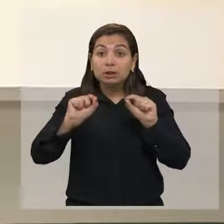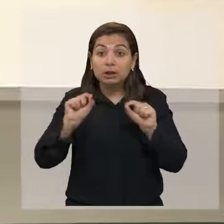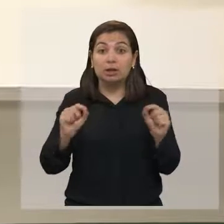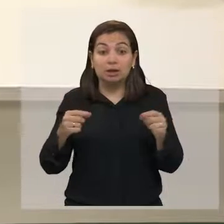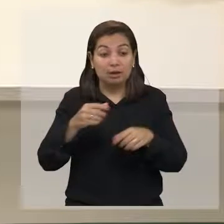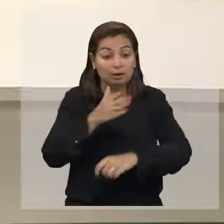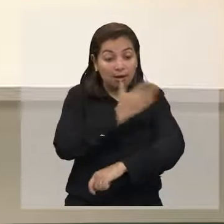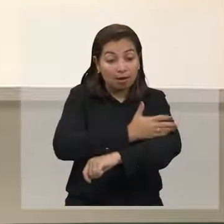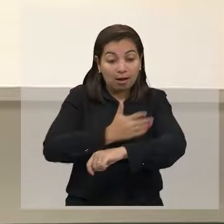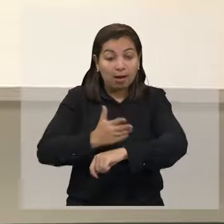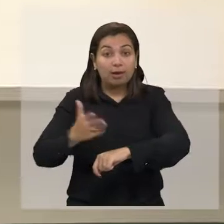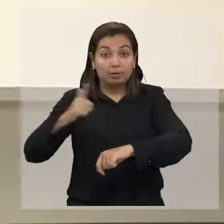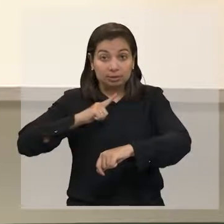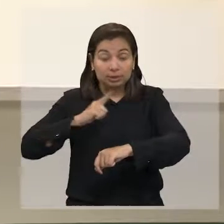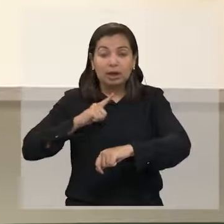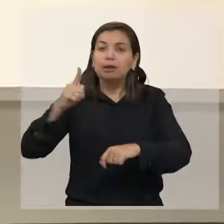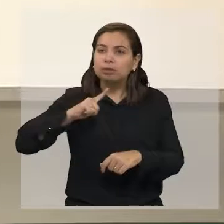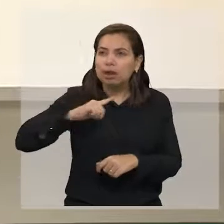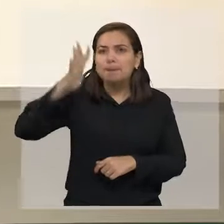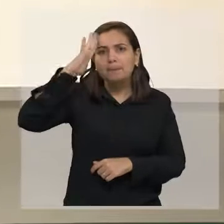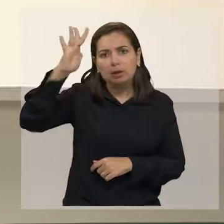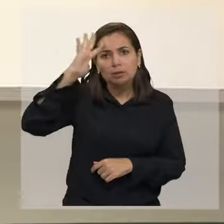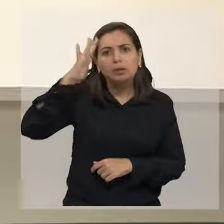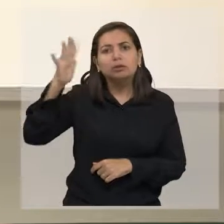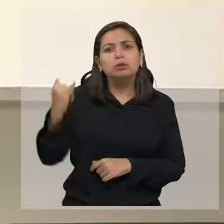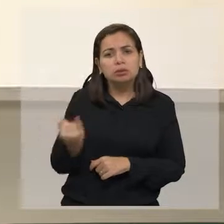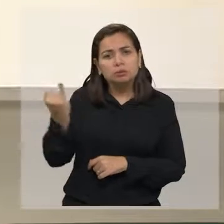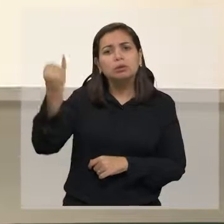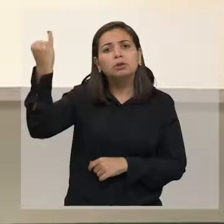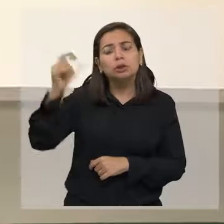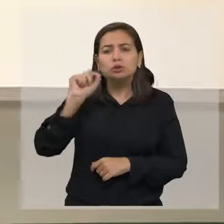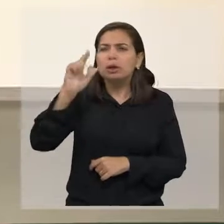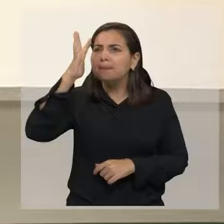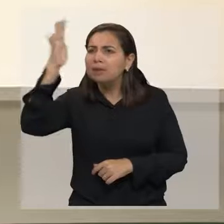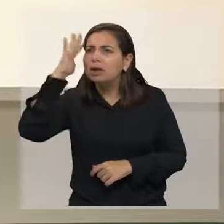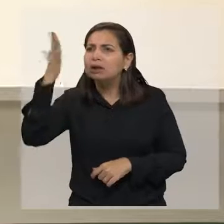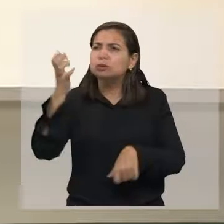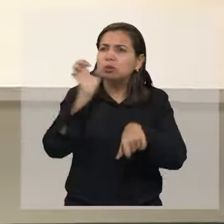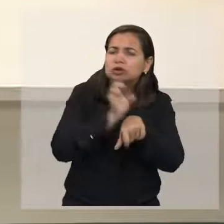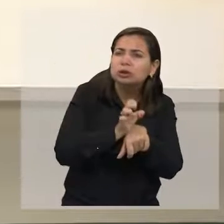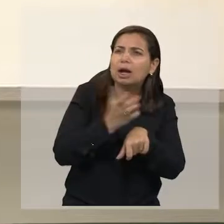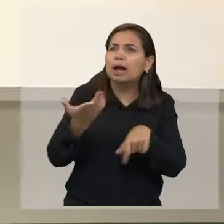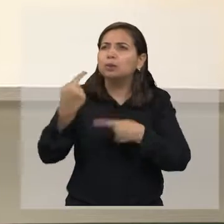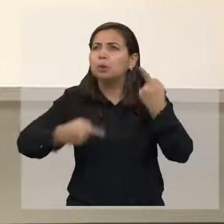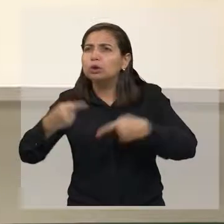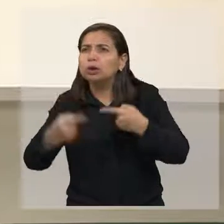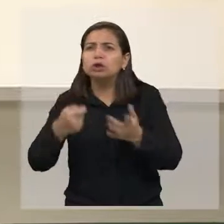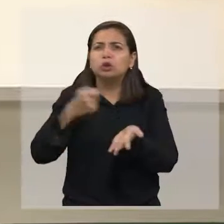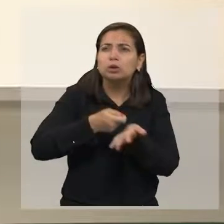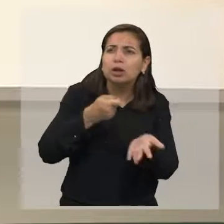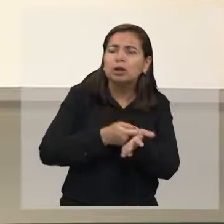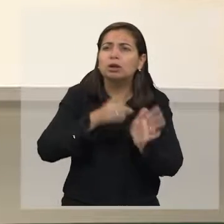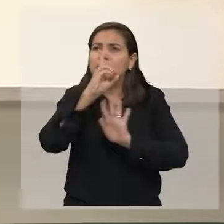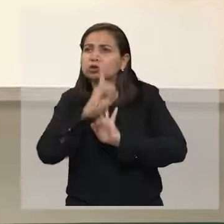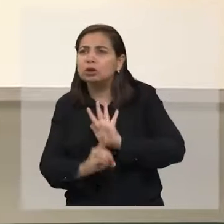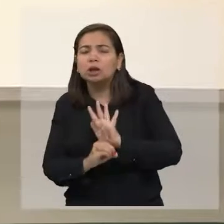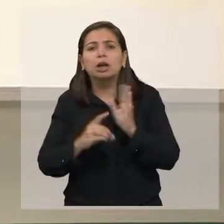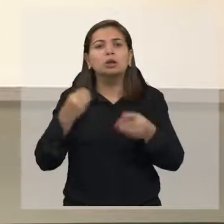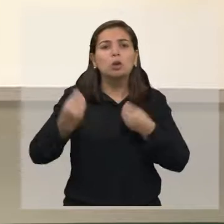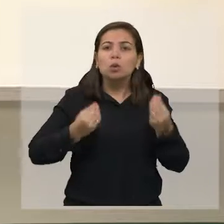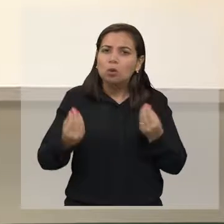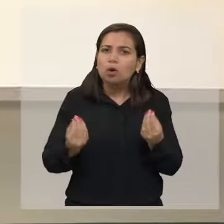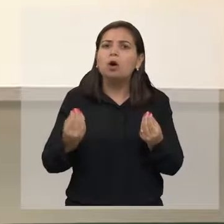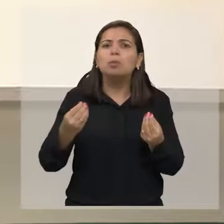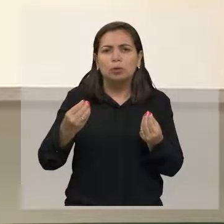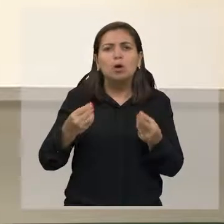nestes períodos, né, há pensadores importantes que pensam o Estado, a sociedade, a política, os direitos, os deveres, e que